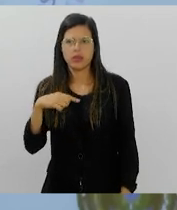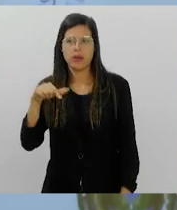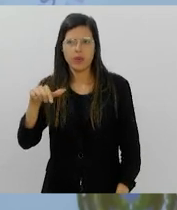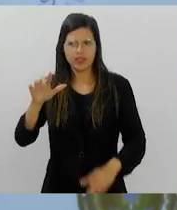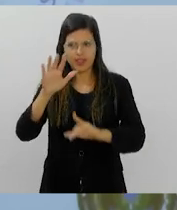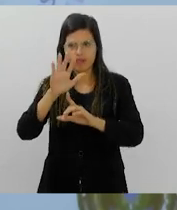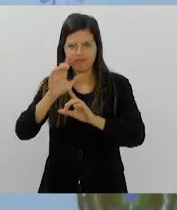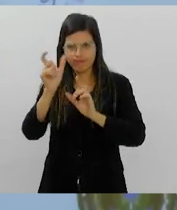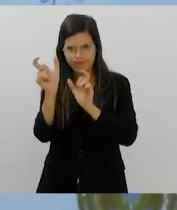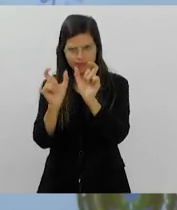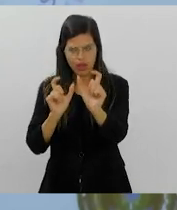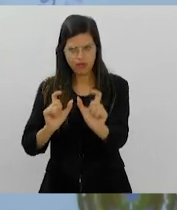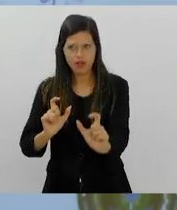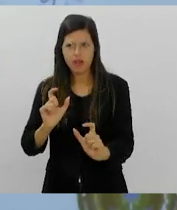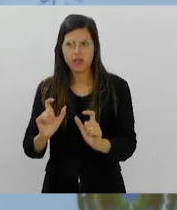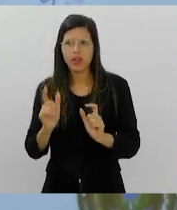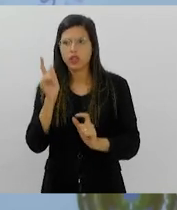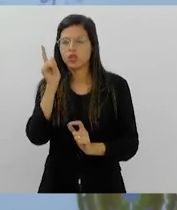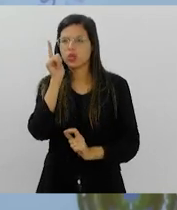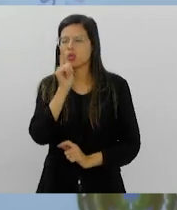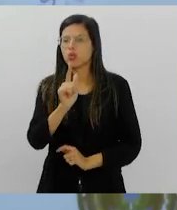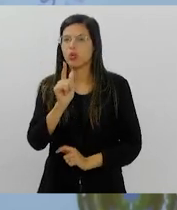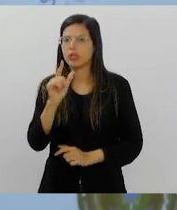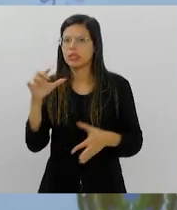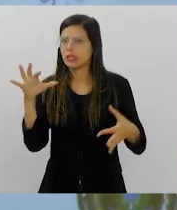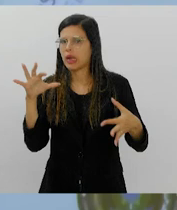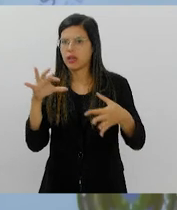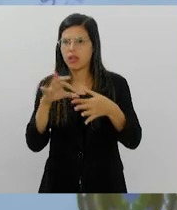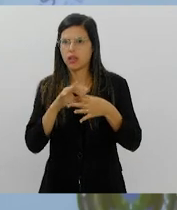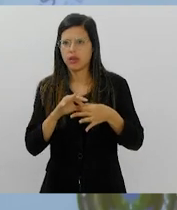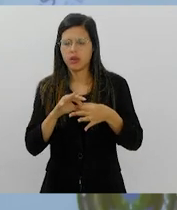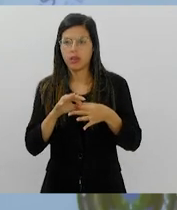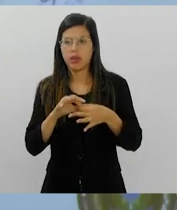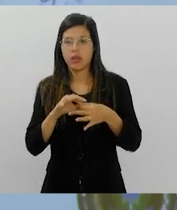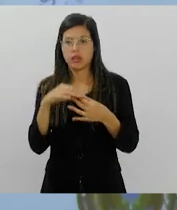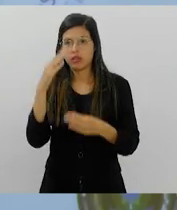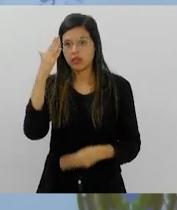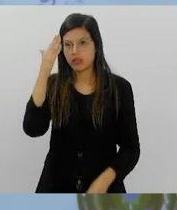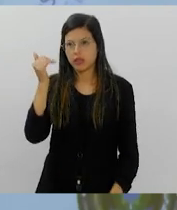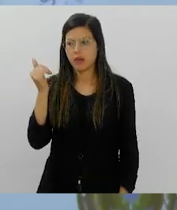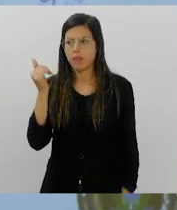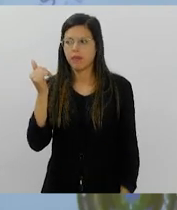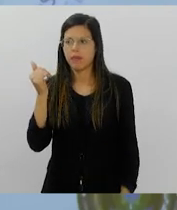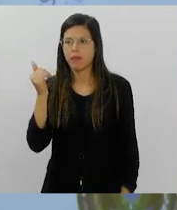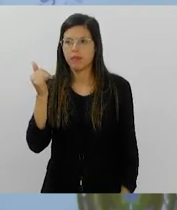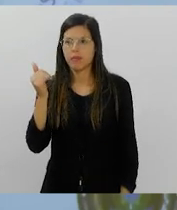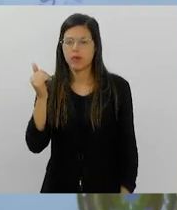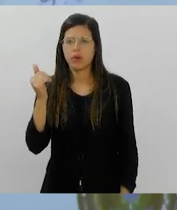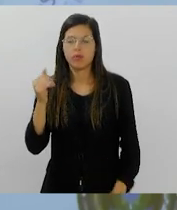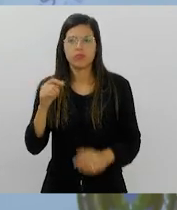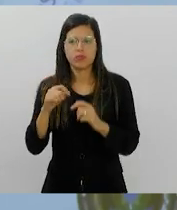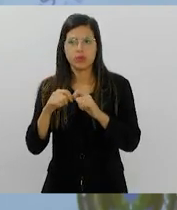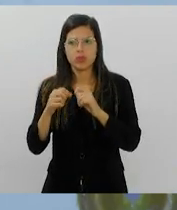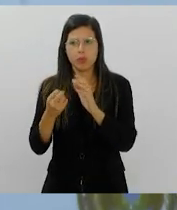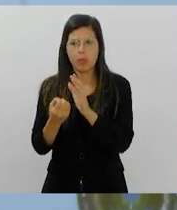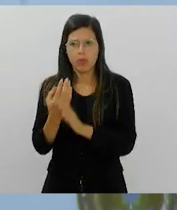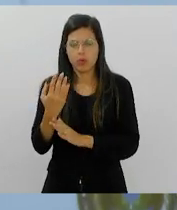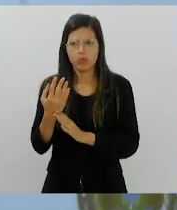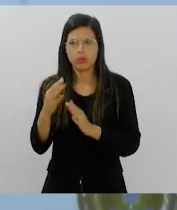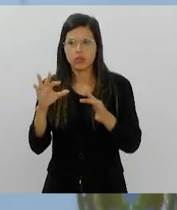consegue integrar, com que a gente consegue ter a noção daquilo que a gente produz em relação a esse